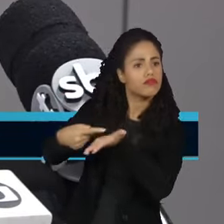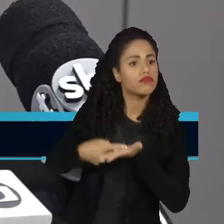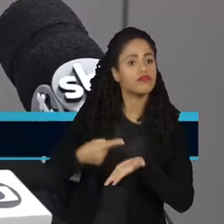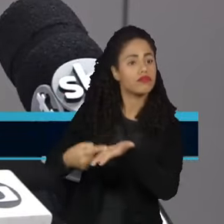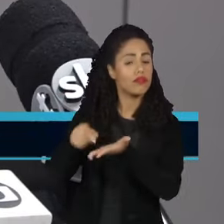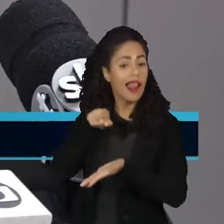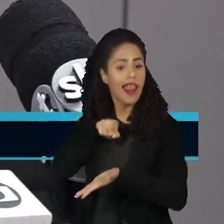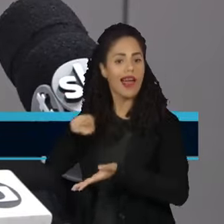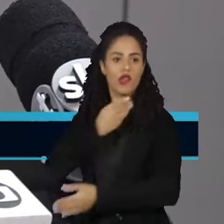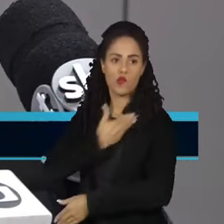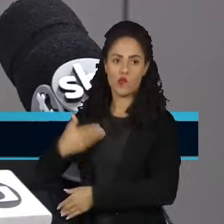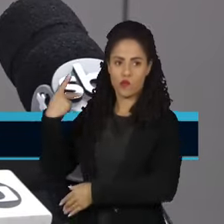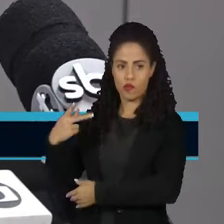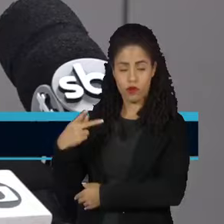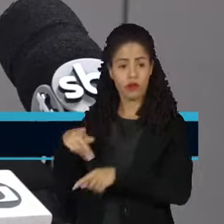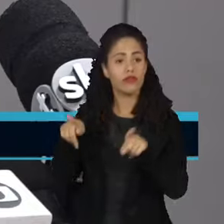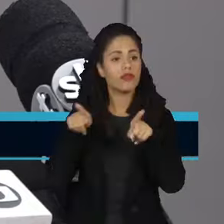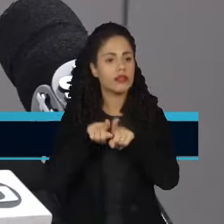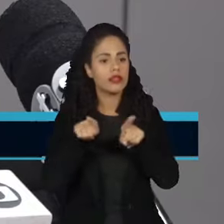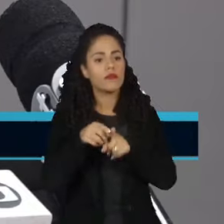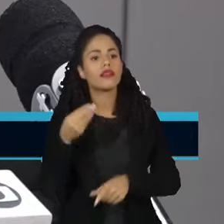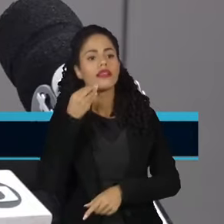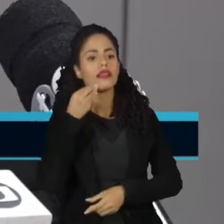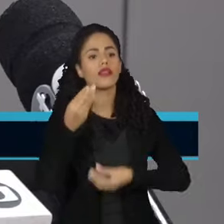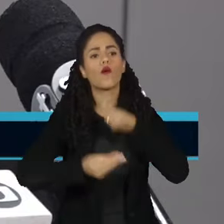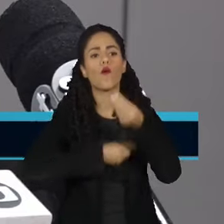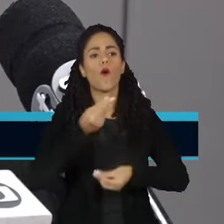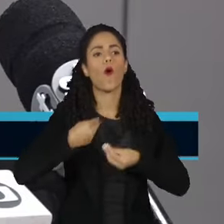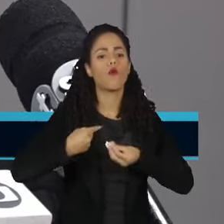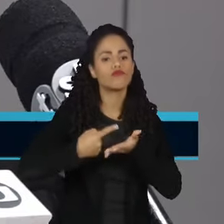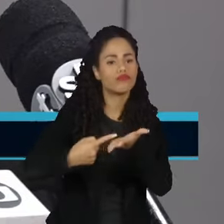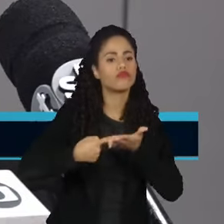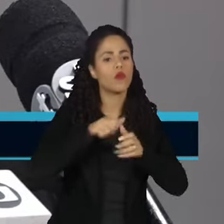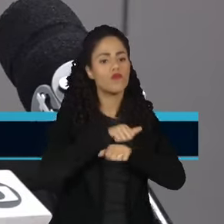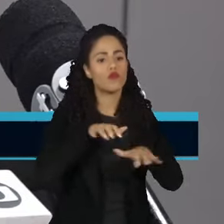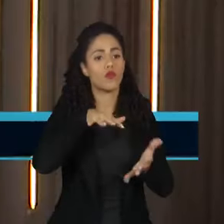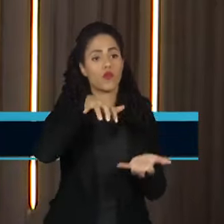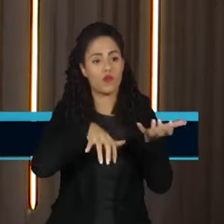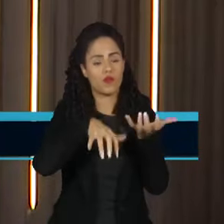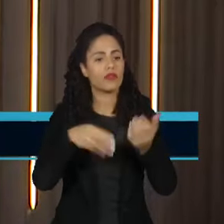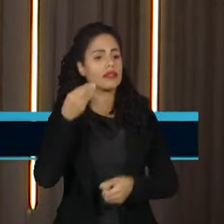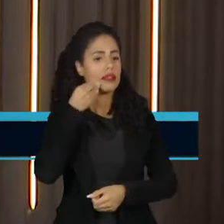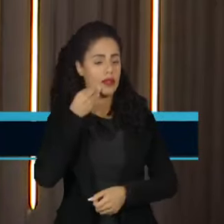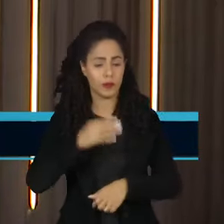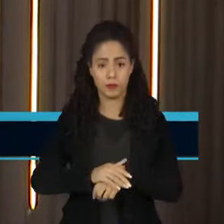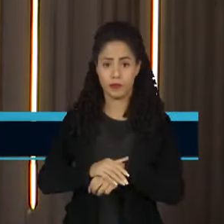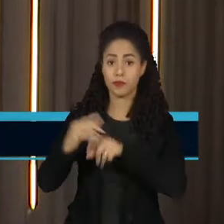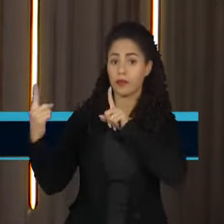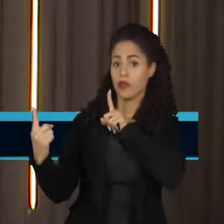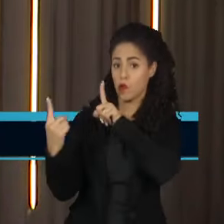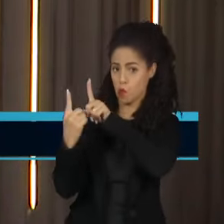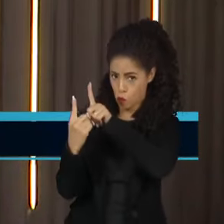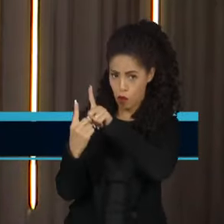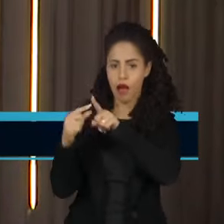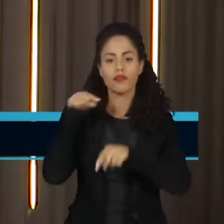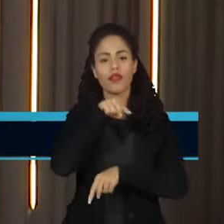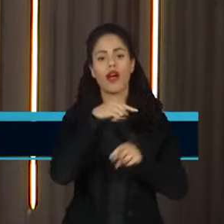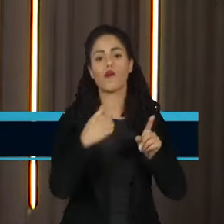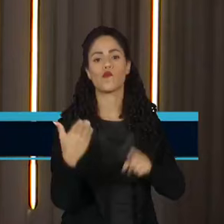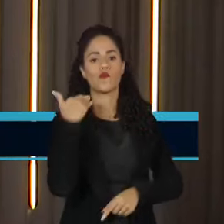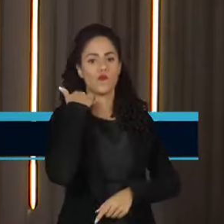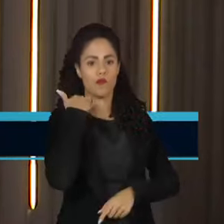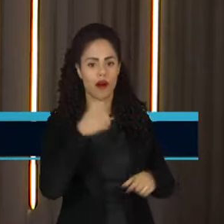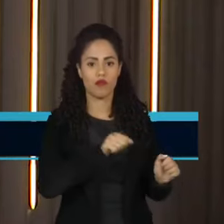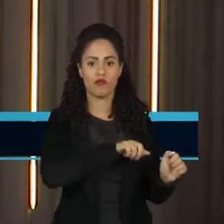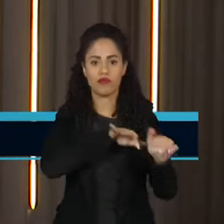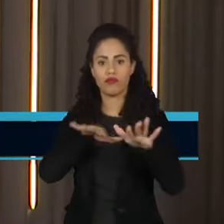do próprio governo, para também expandir esse diálogo para o Congresso Nacional. O encontro de Haddad com os banqueiros já estava